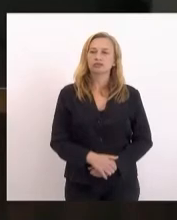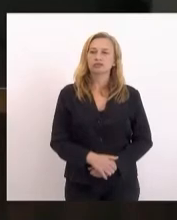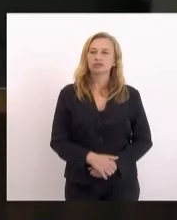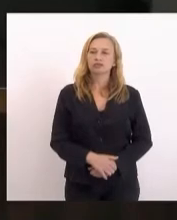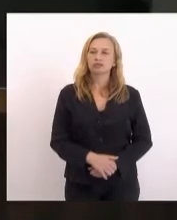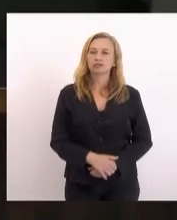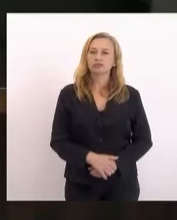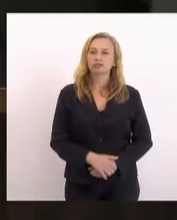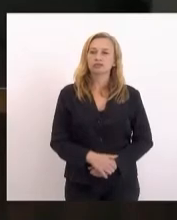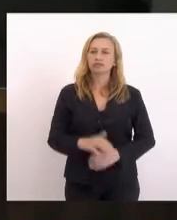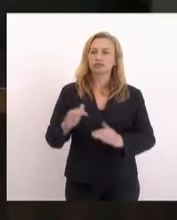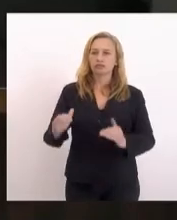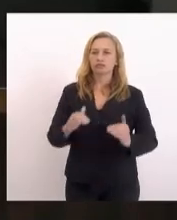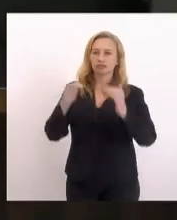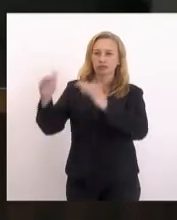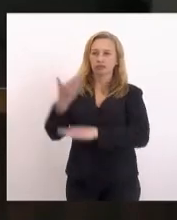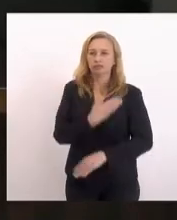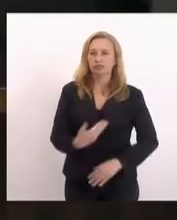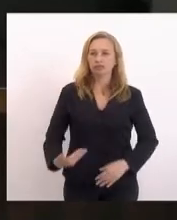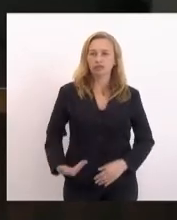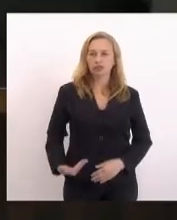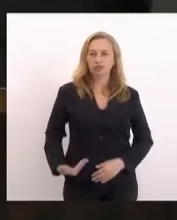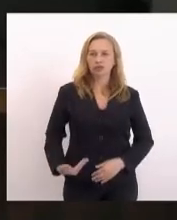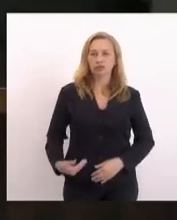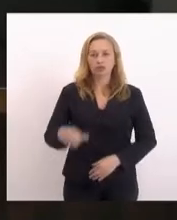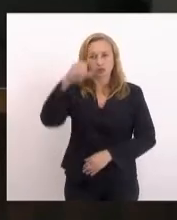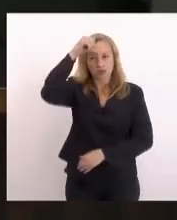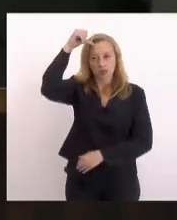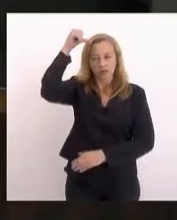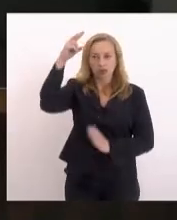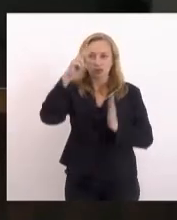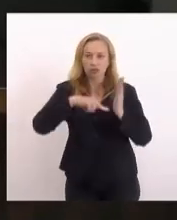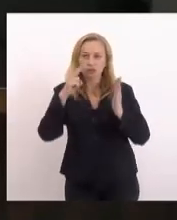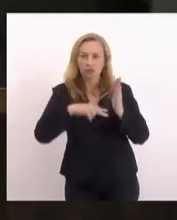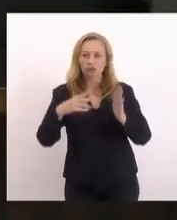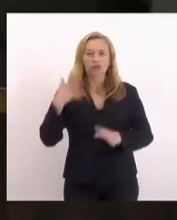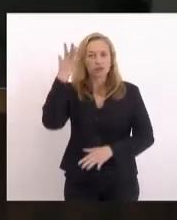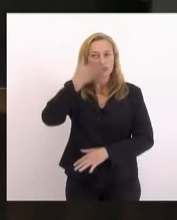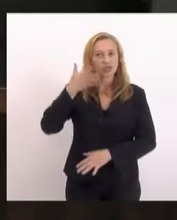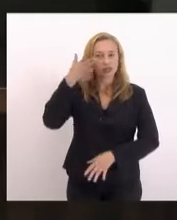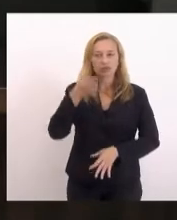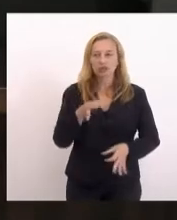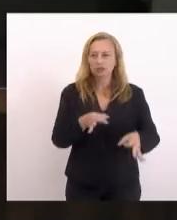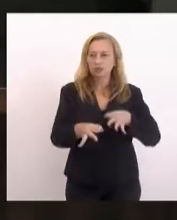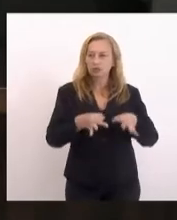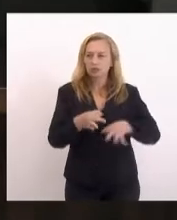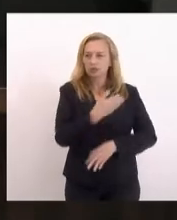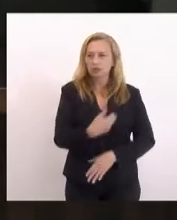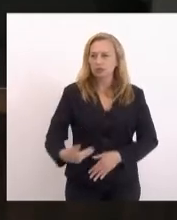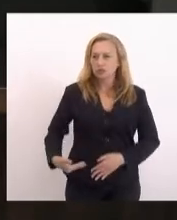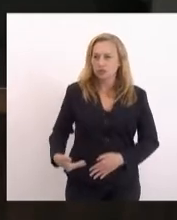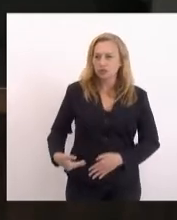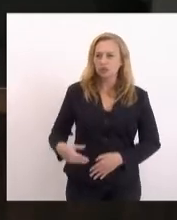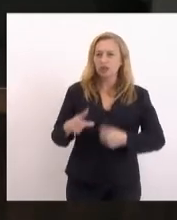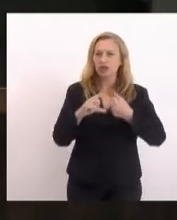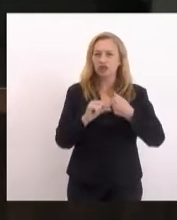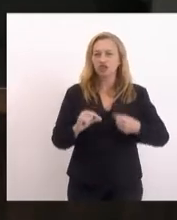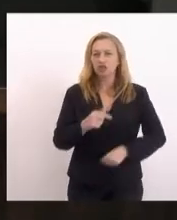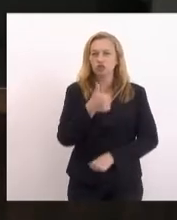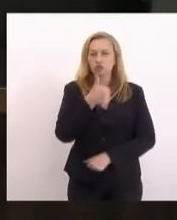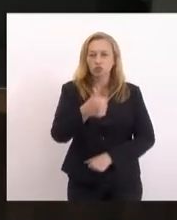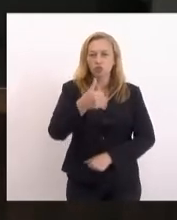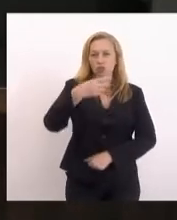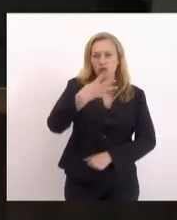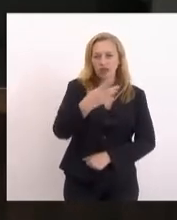o excelentíssimo senhor governador Cláudio Castro para proceder à leitura da mensagem plano do governo, no cumprimento ao disposto do artigo 145,